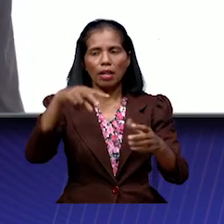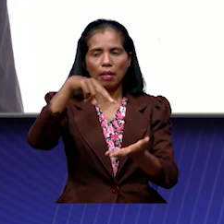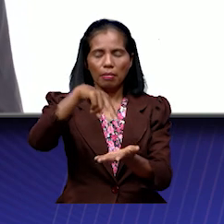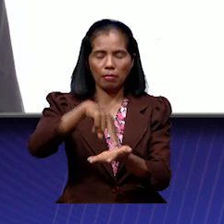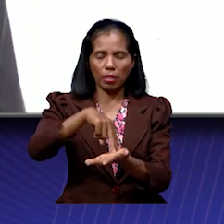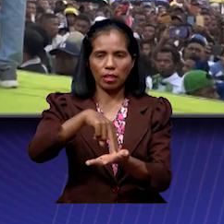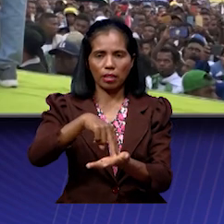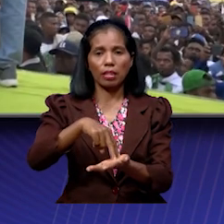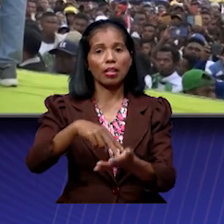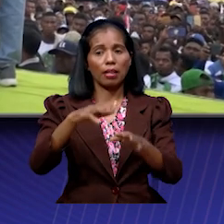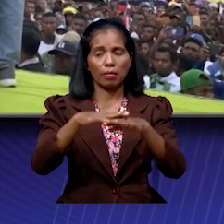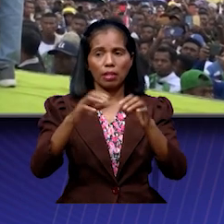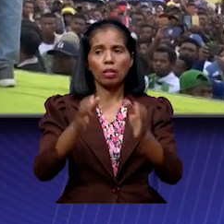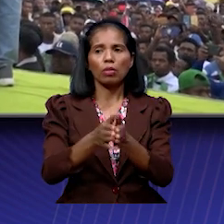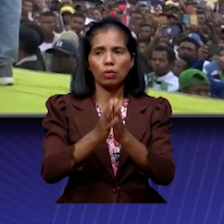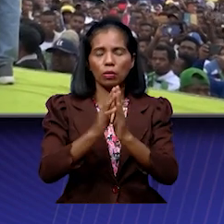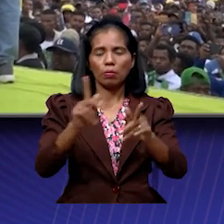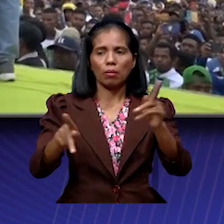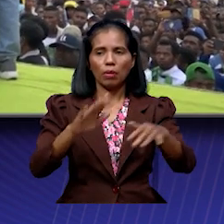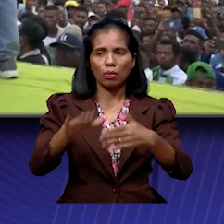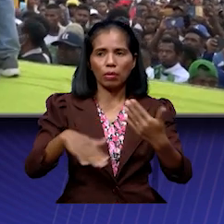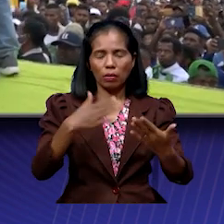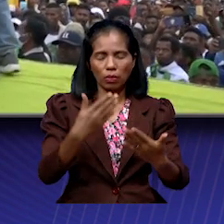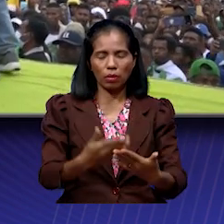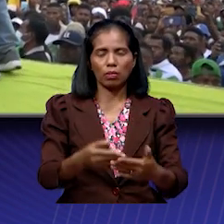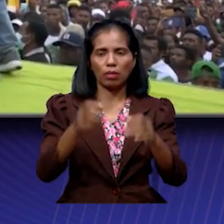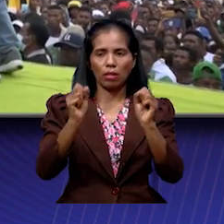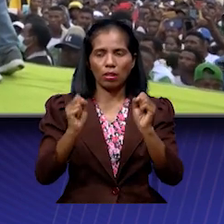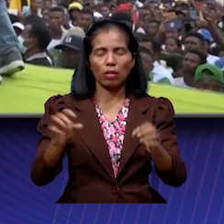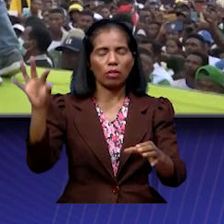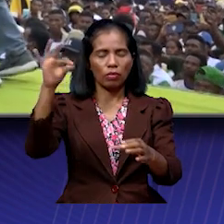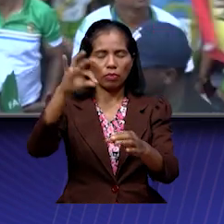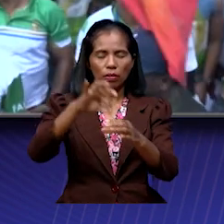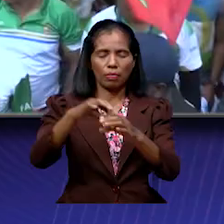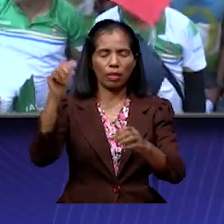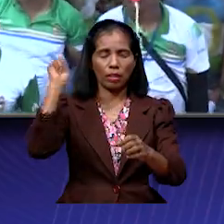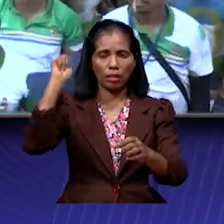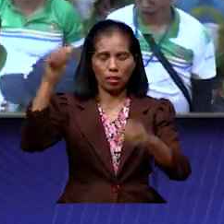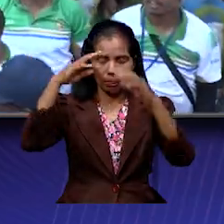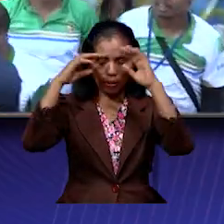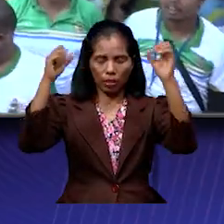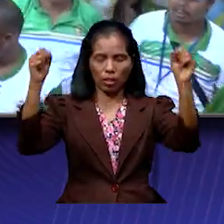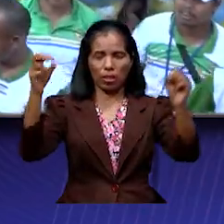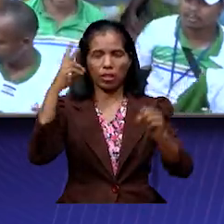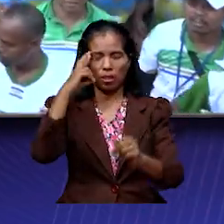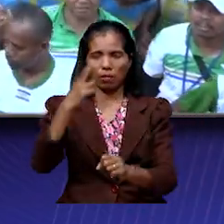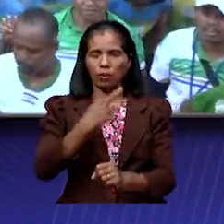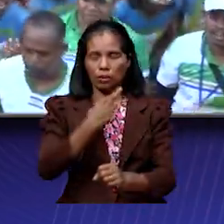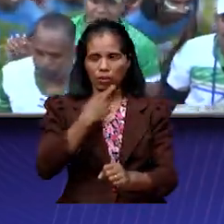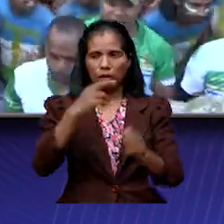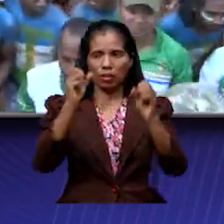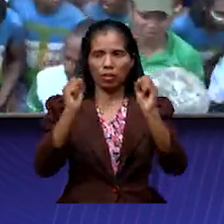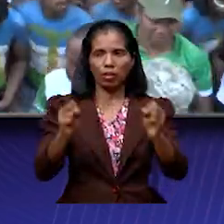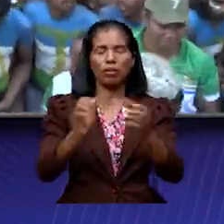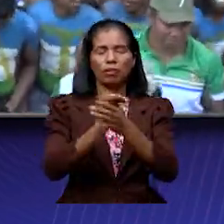Rapal Kuleten, onde o suba militante no simpatizante Sira, a tu vota para candidato presidente da República José Ramos Horta, a tu